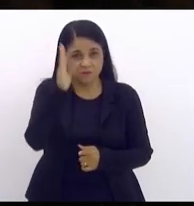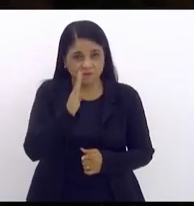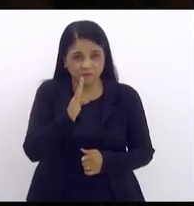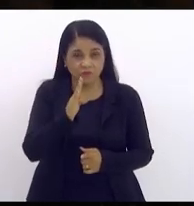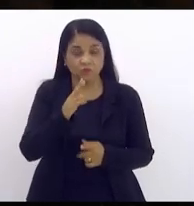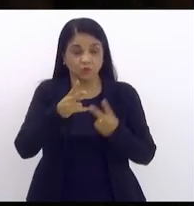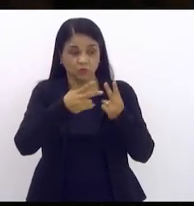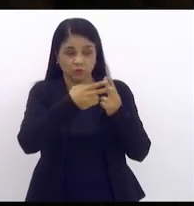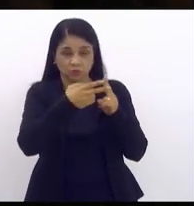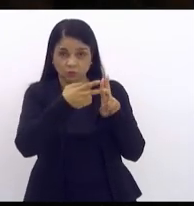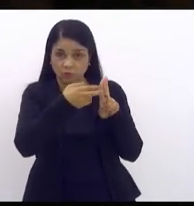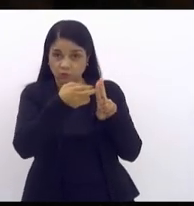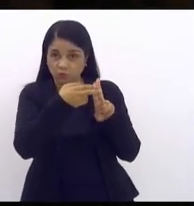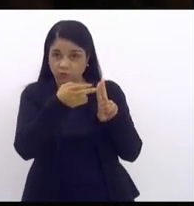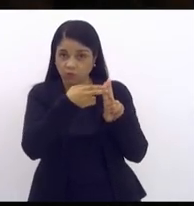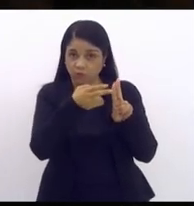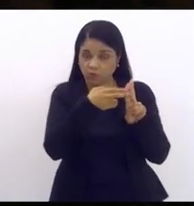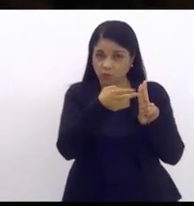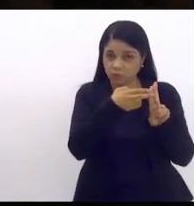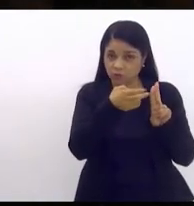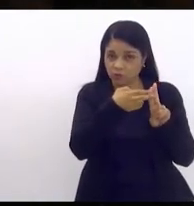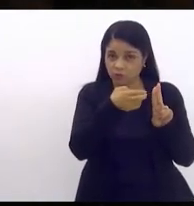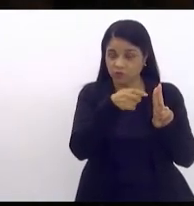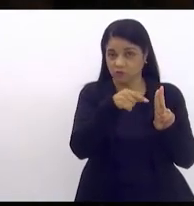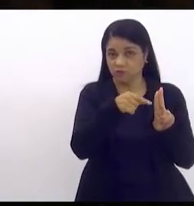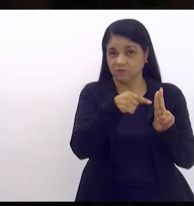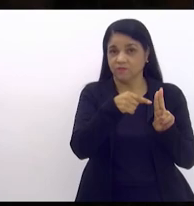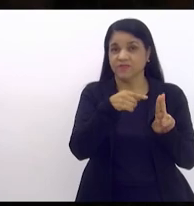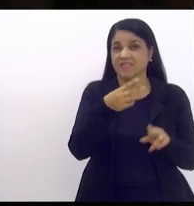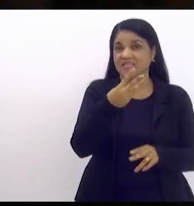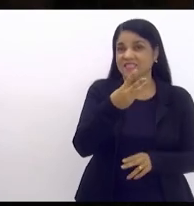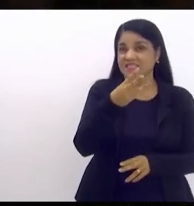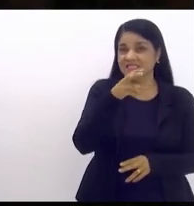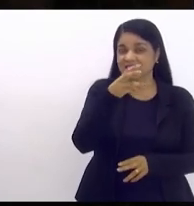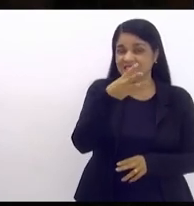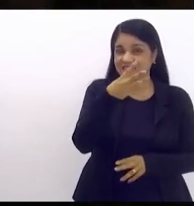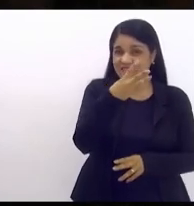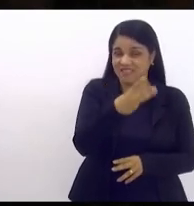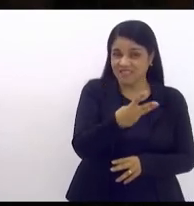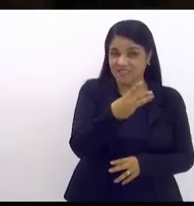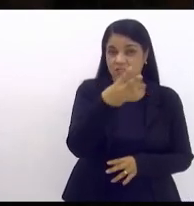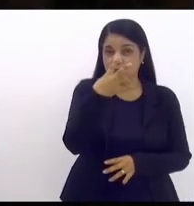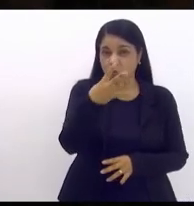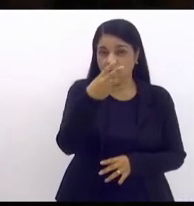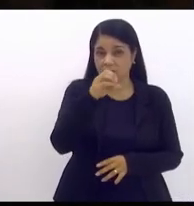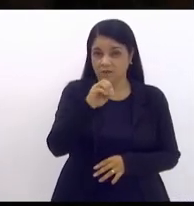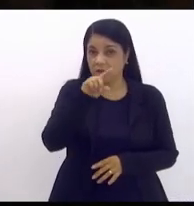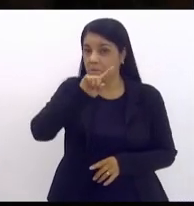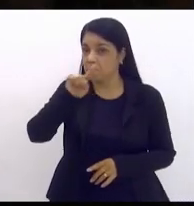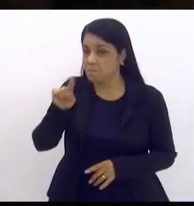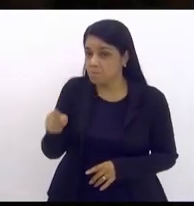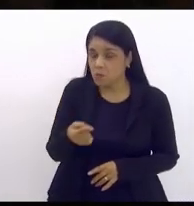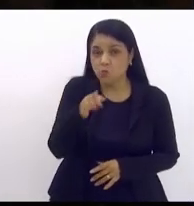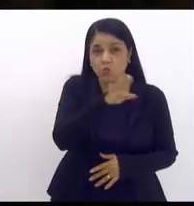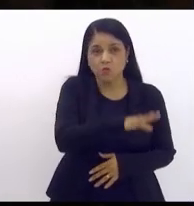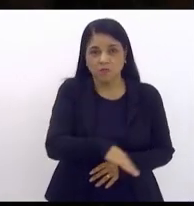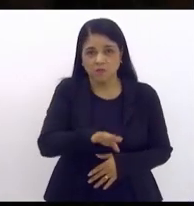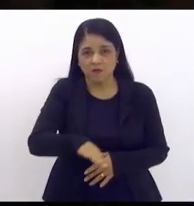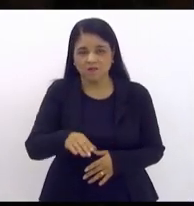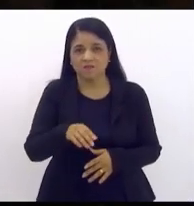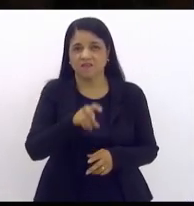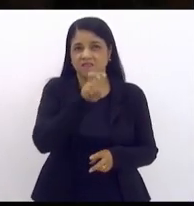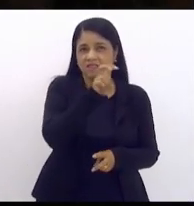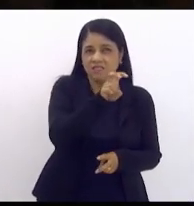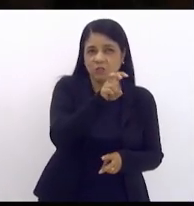pelo SUS, ou seja, pelo Sistema Único de Saúde, 340 mil crianças entre 5 e 10 anos